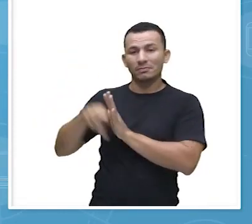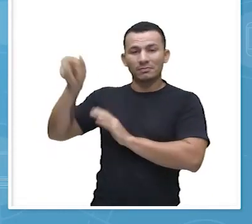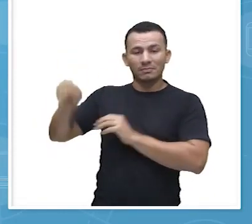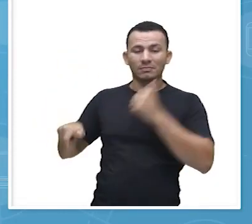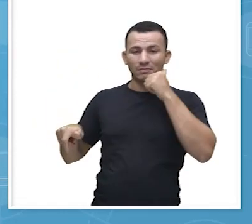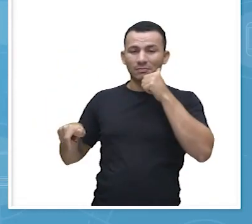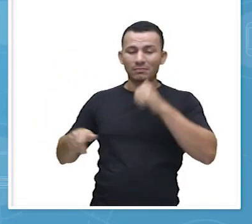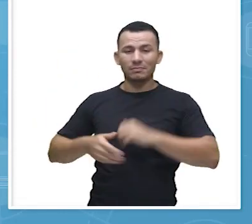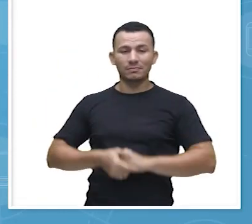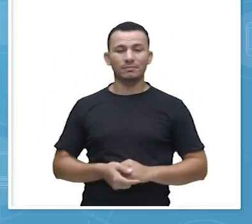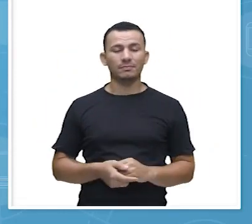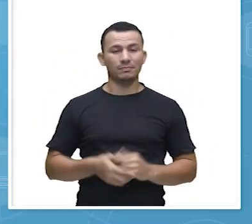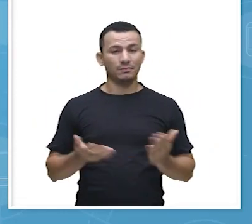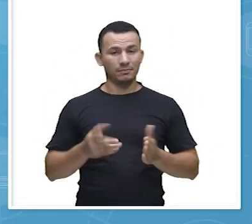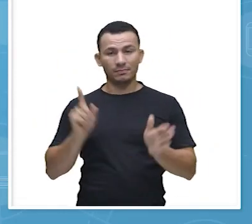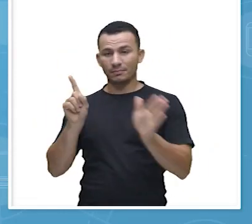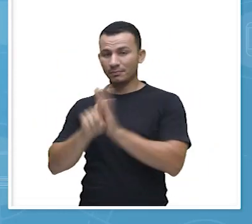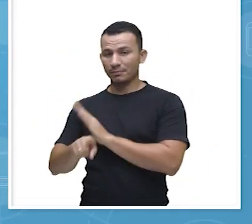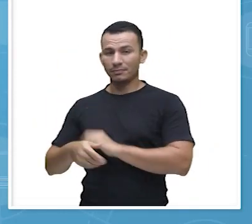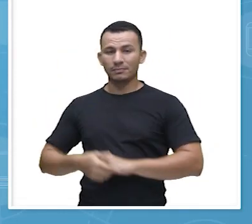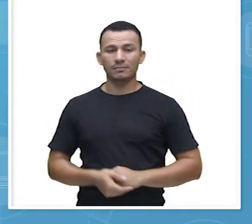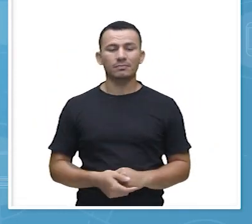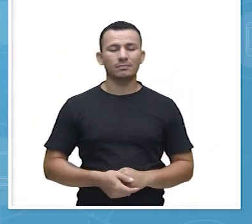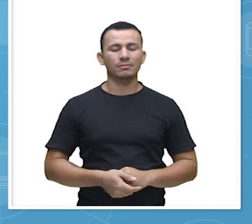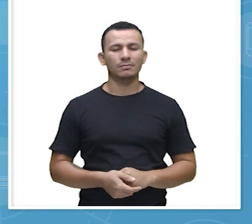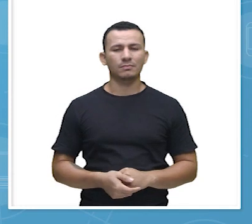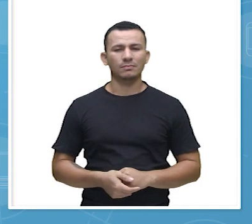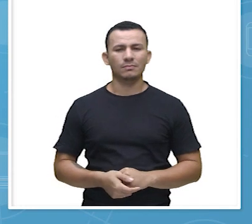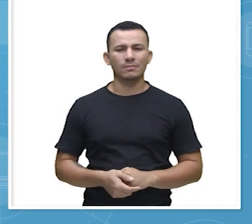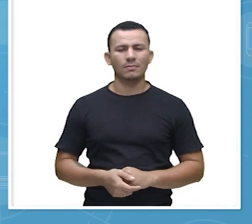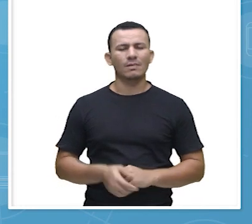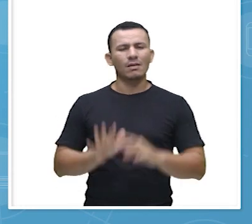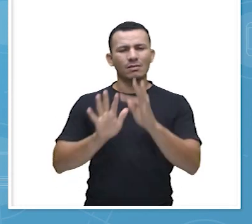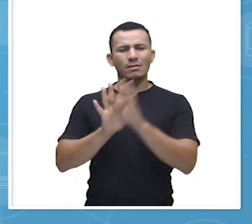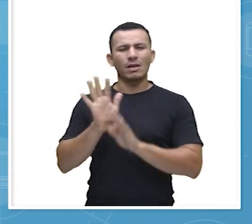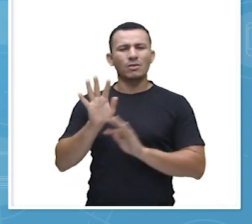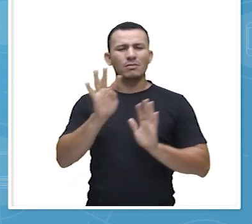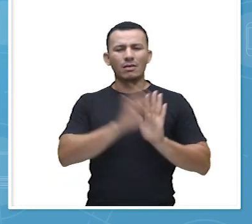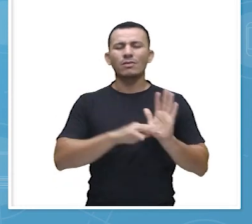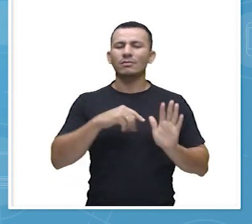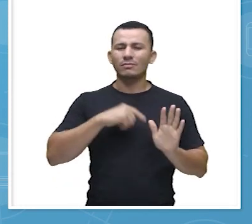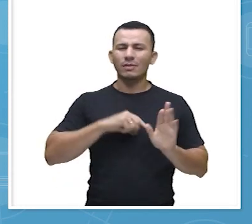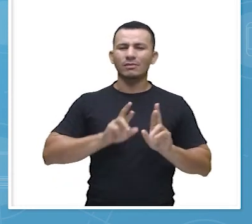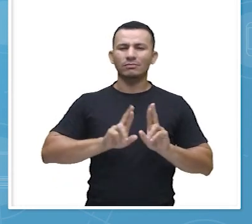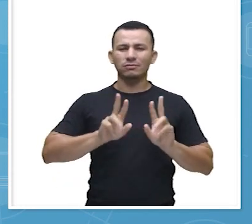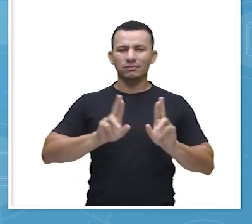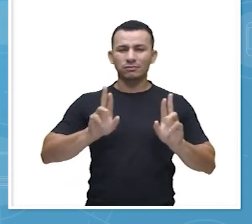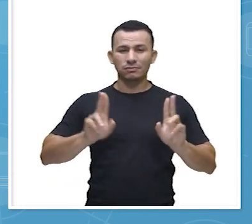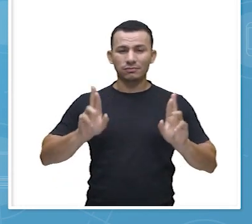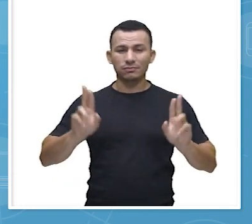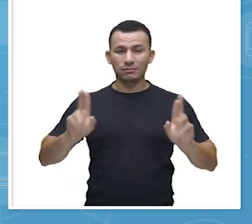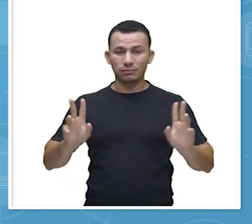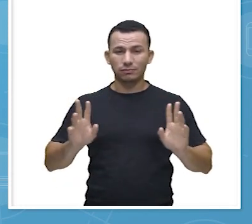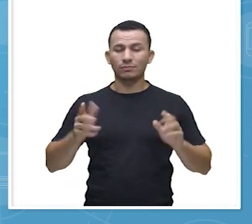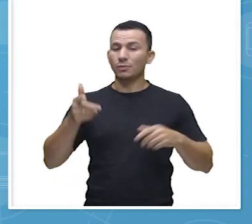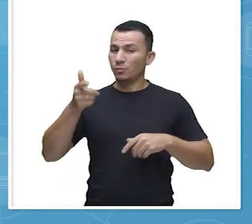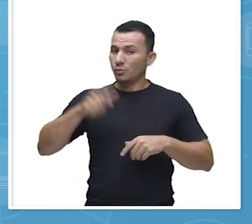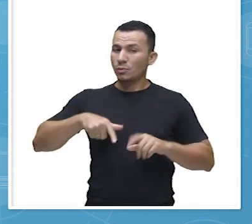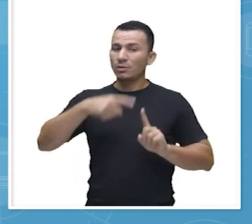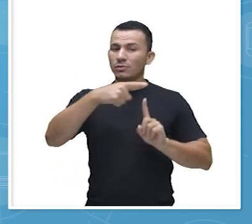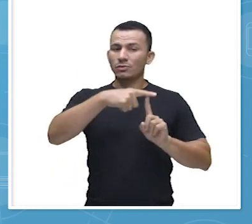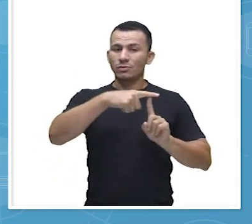olhem aí. Os diferentes tipos textuais, então, de novo, a gente voltou para o conceito de tipo textual,